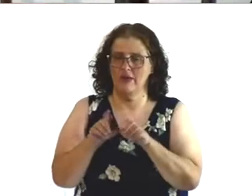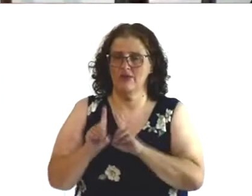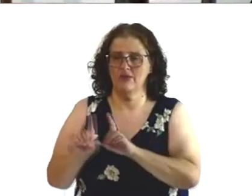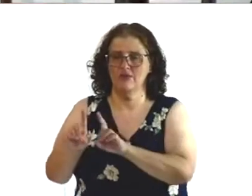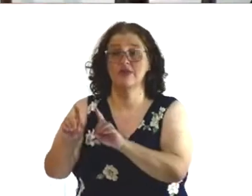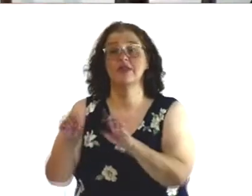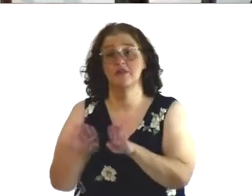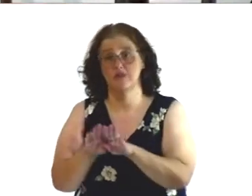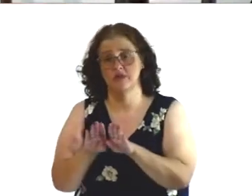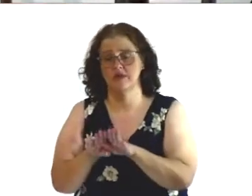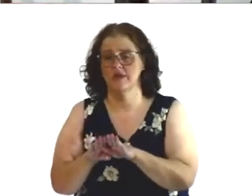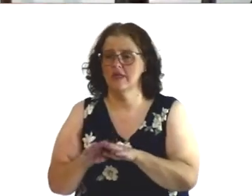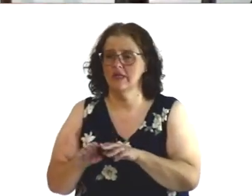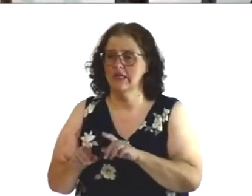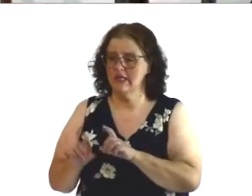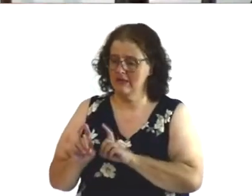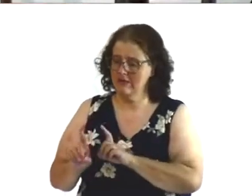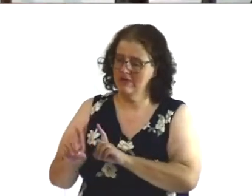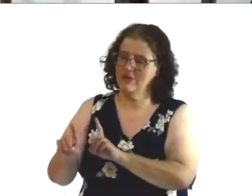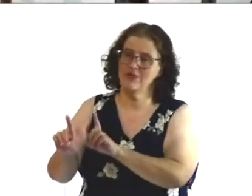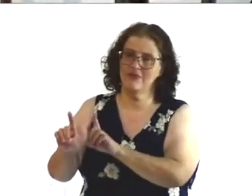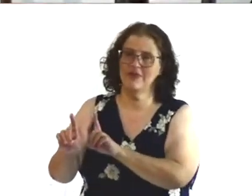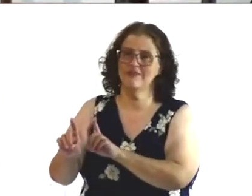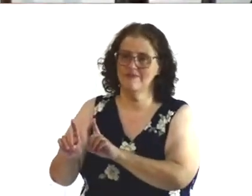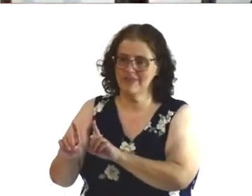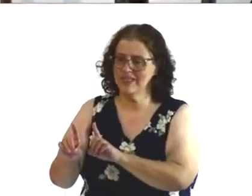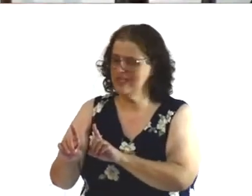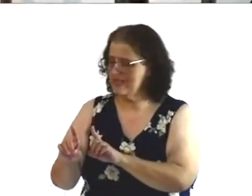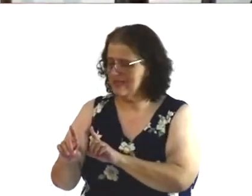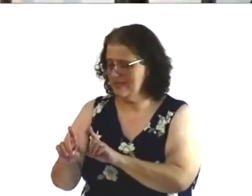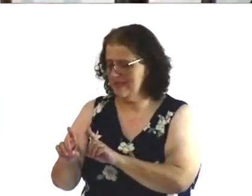muitos outros, eles correm riscos.